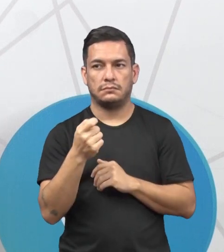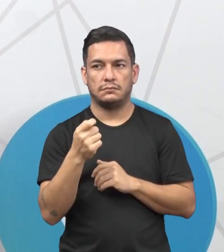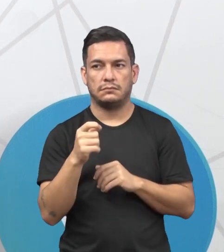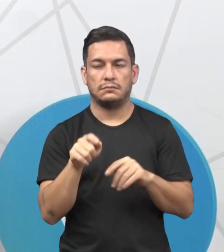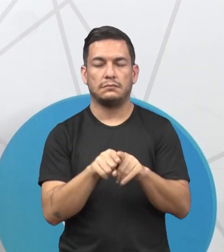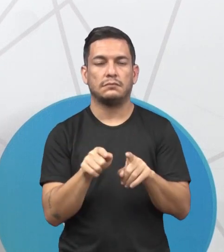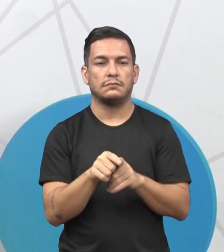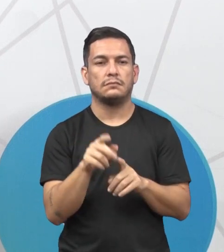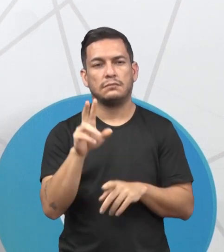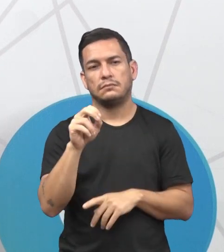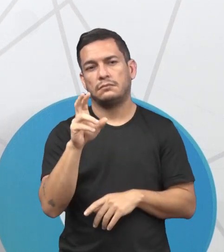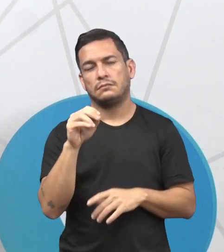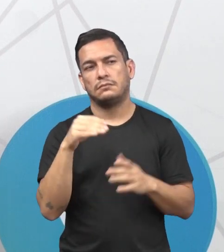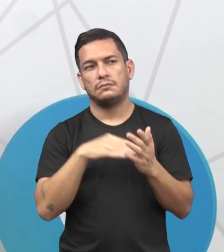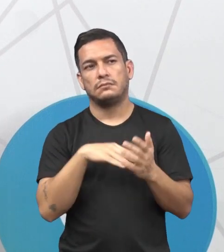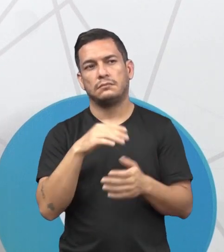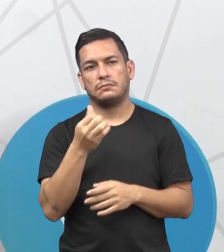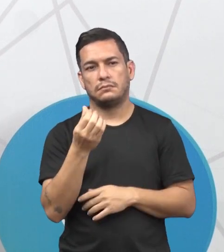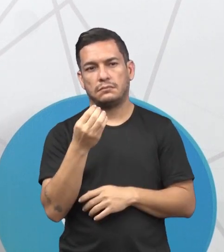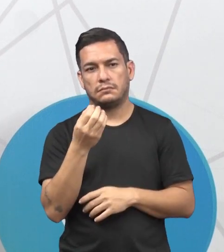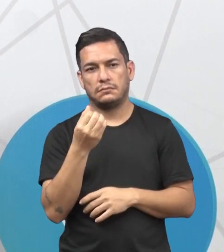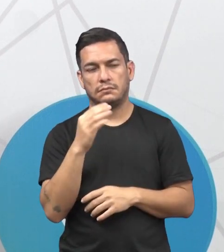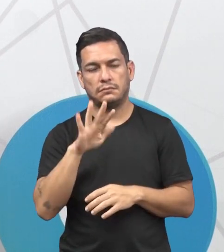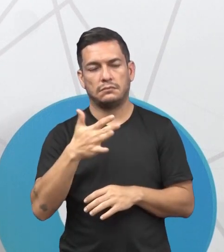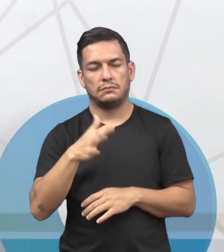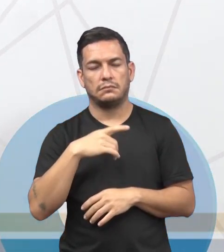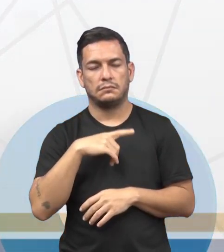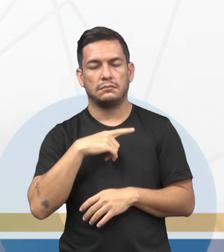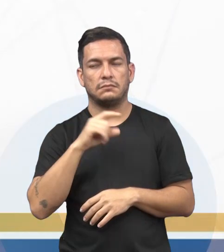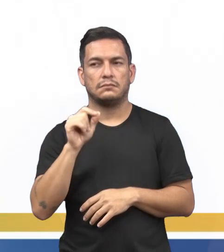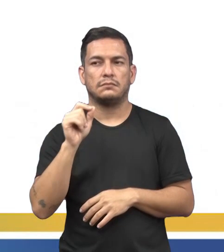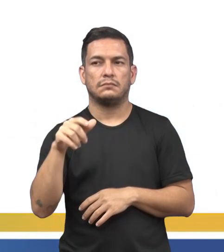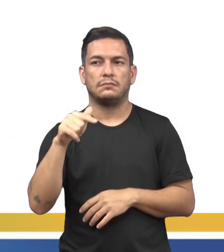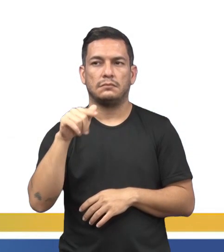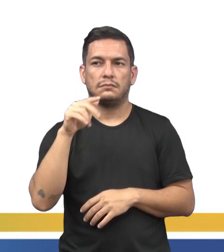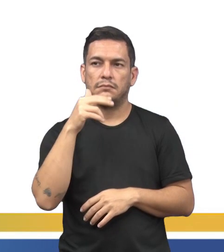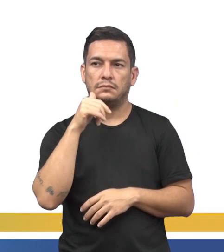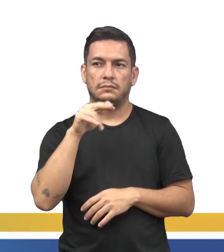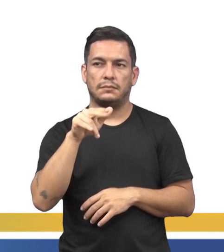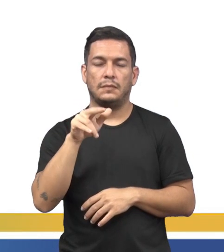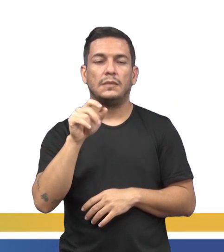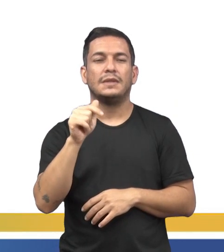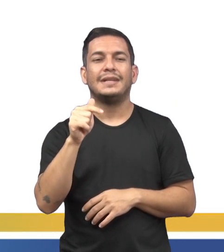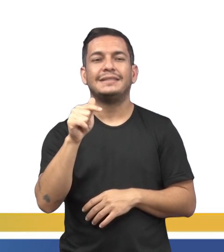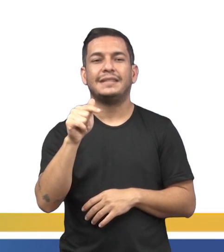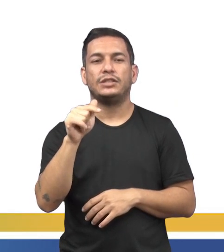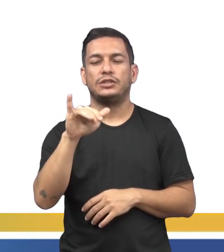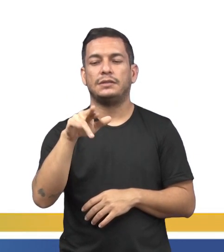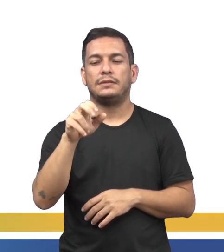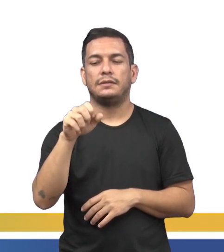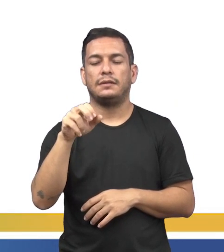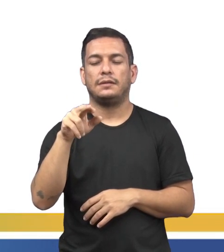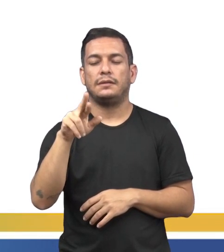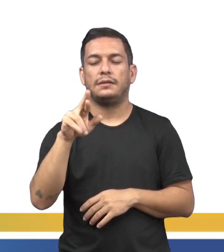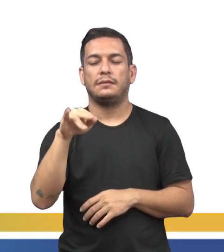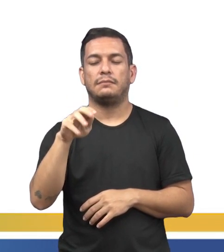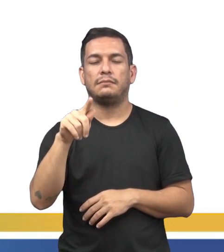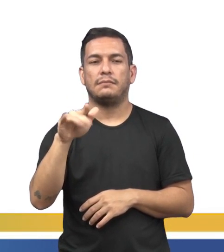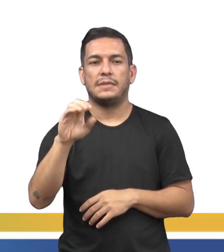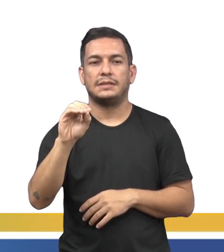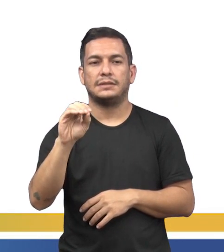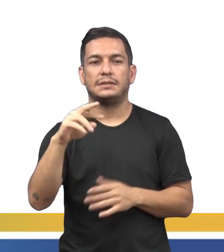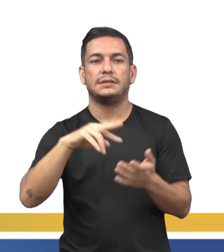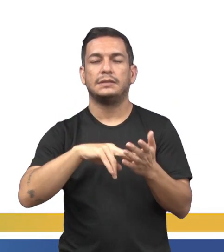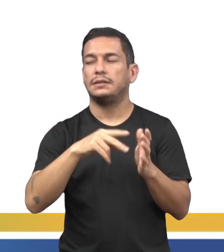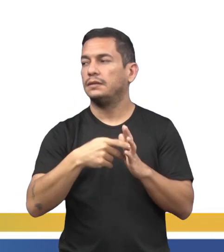década de 50 até a década de 60 mais ou menos, existiam as chamadas Sete Irmãs. O que eram? Eram empresas que